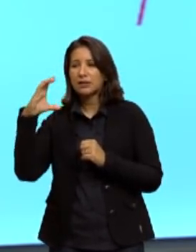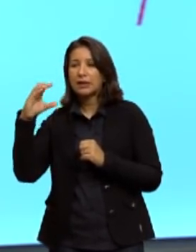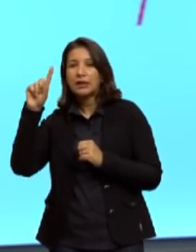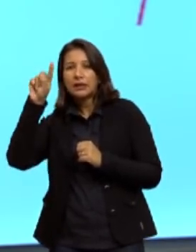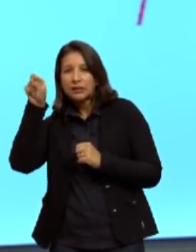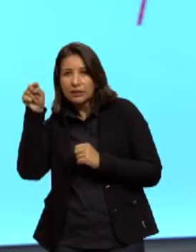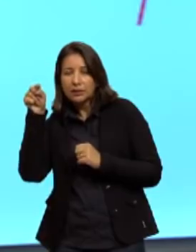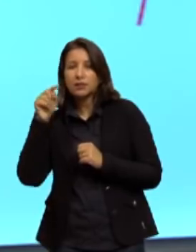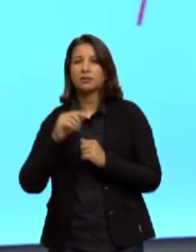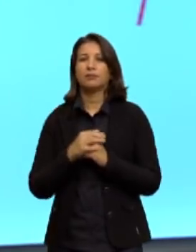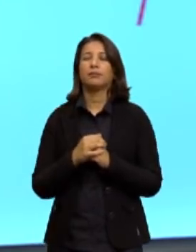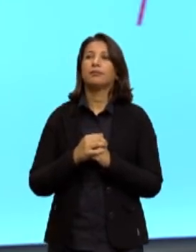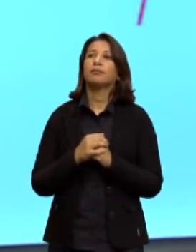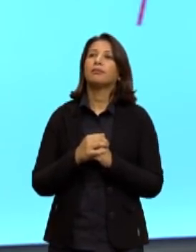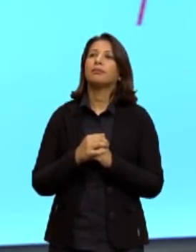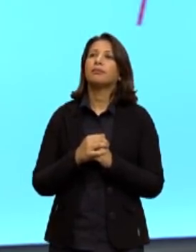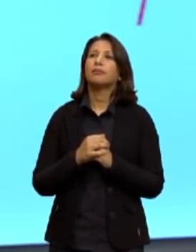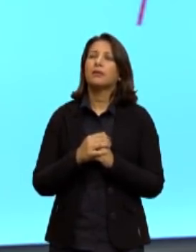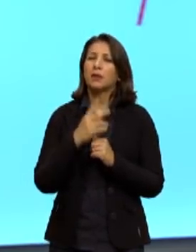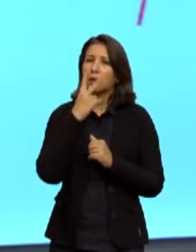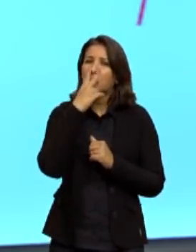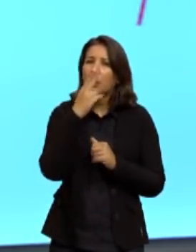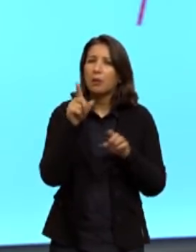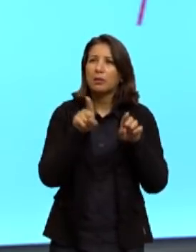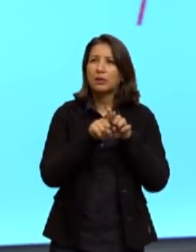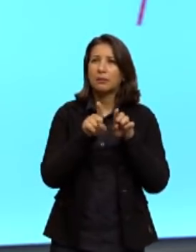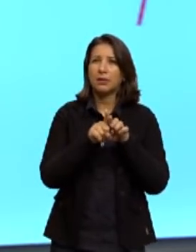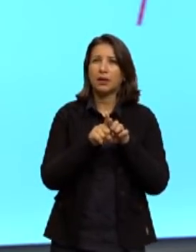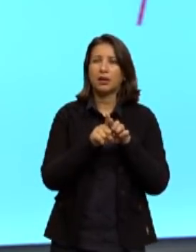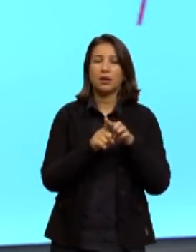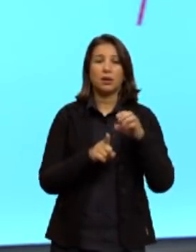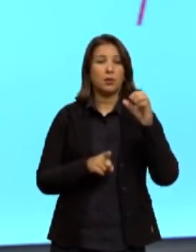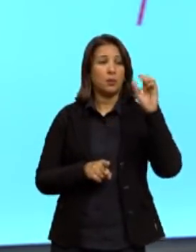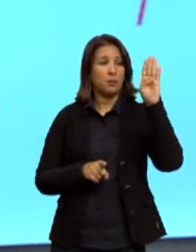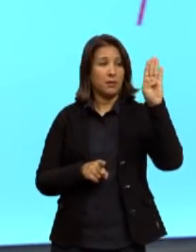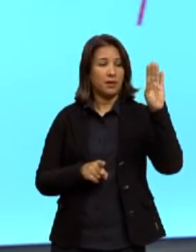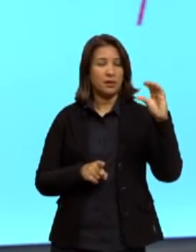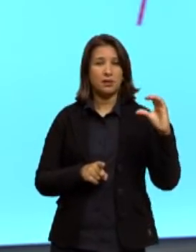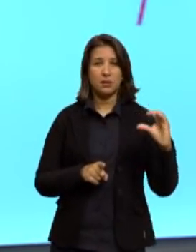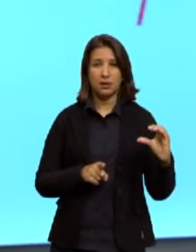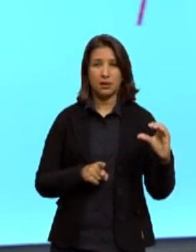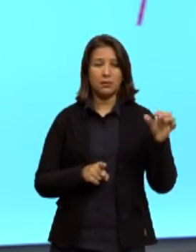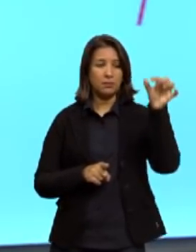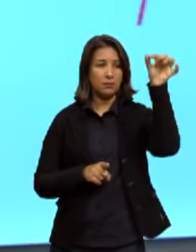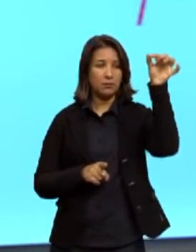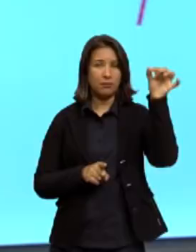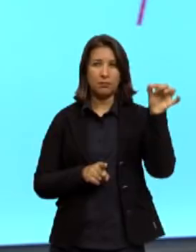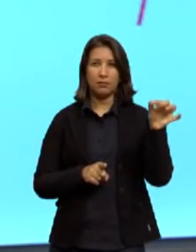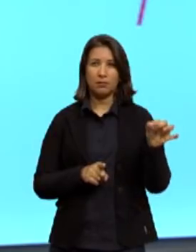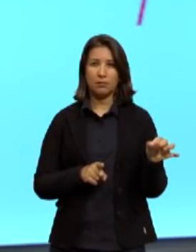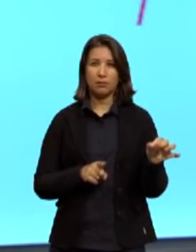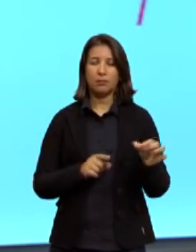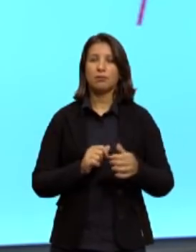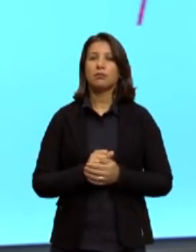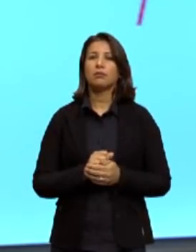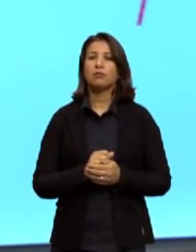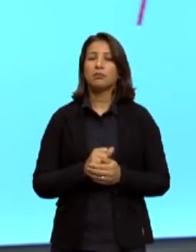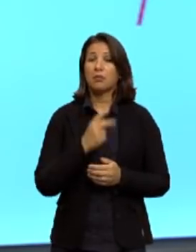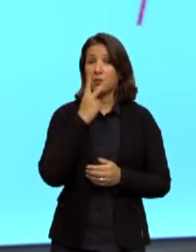temos mais uma proporcionalidade aí o segmento de reta bc segmento de reta vc